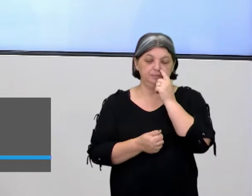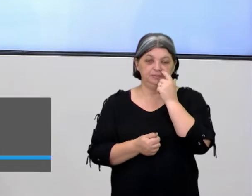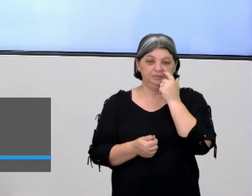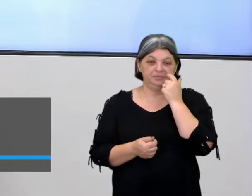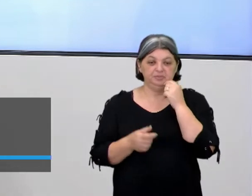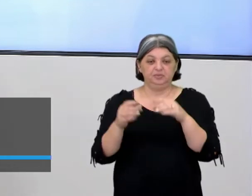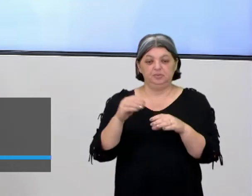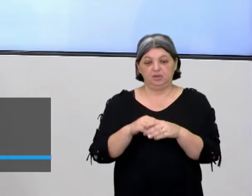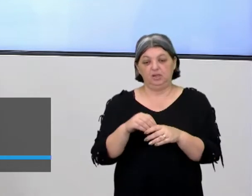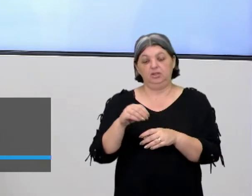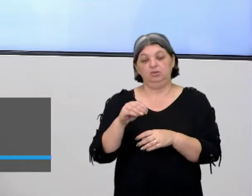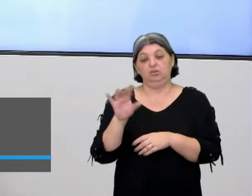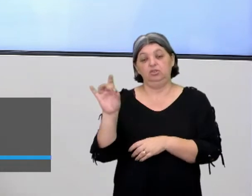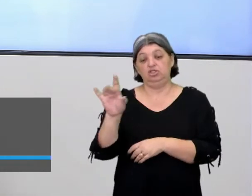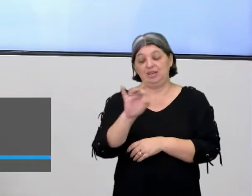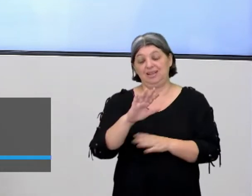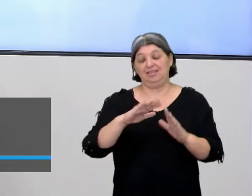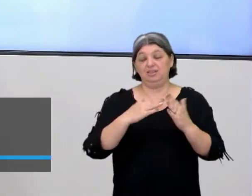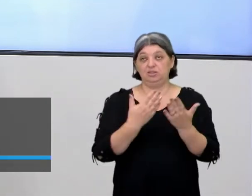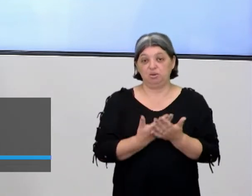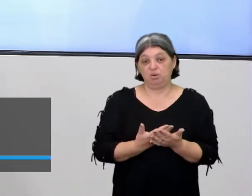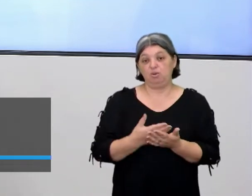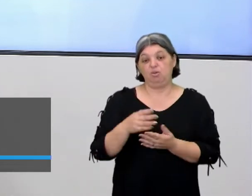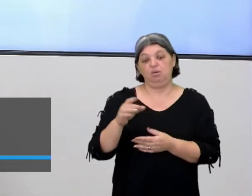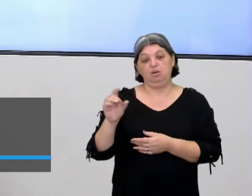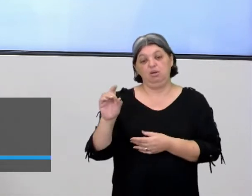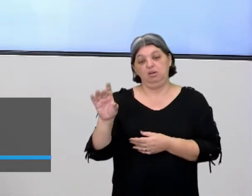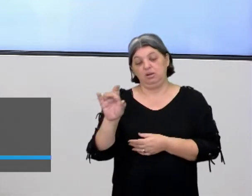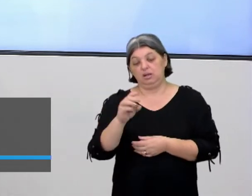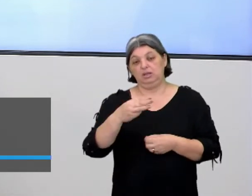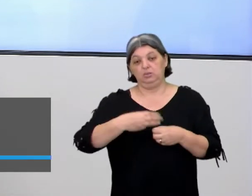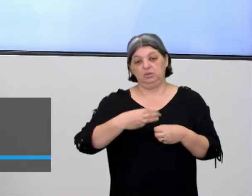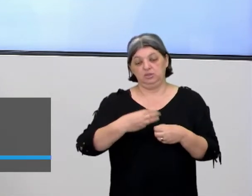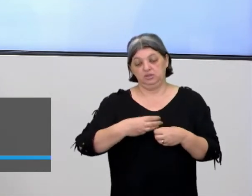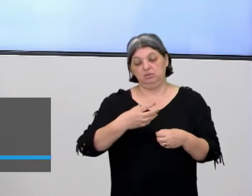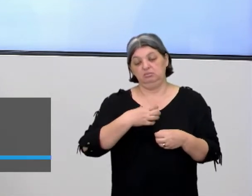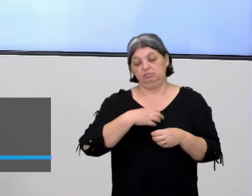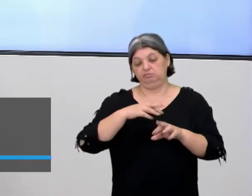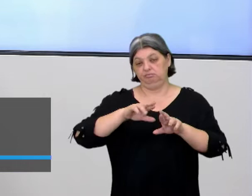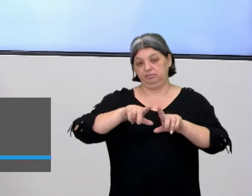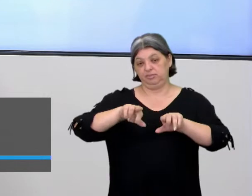de cada escola, de cada município, aí que a gente sabe que são muito